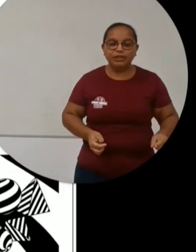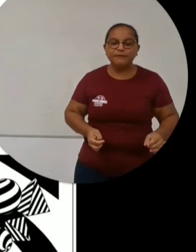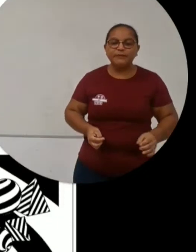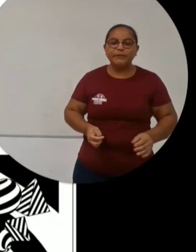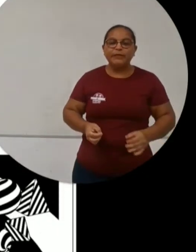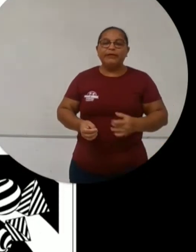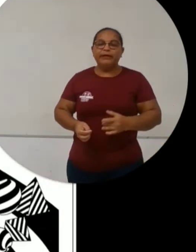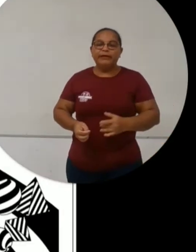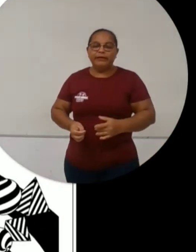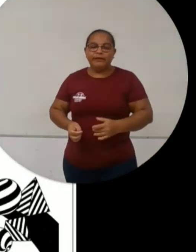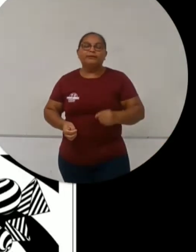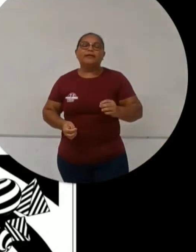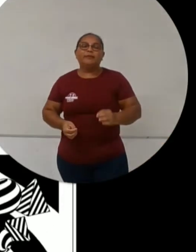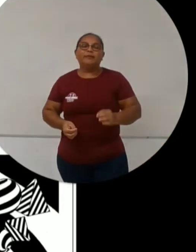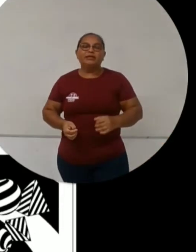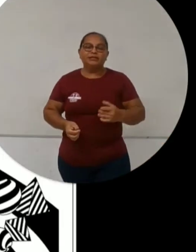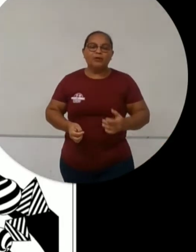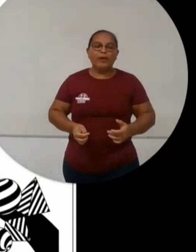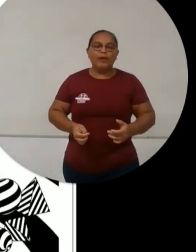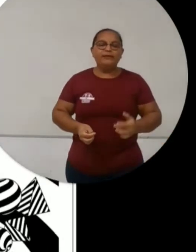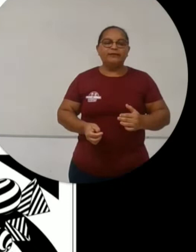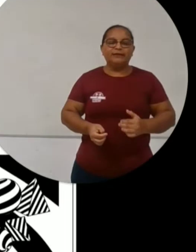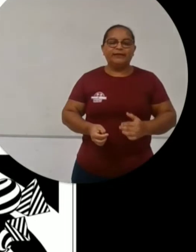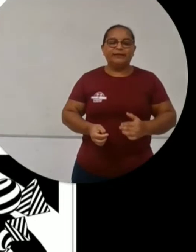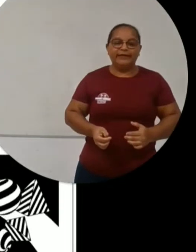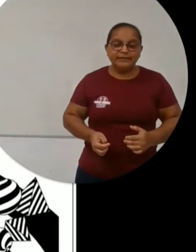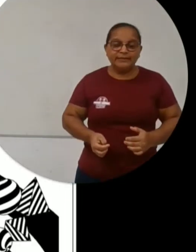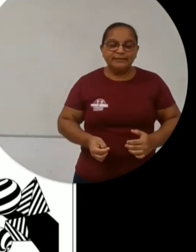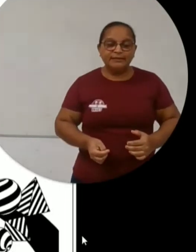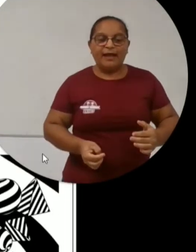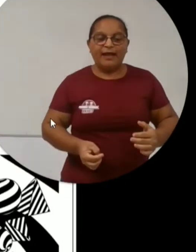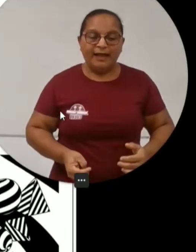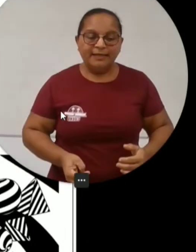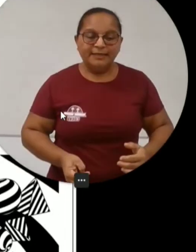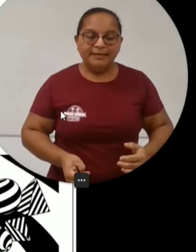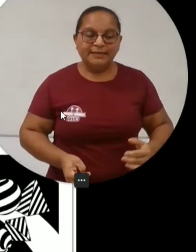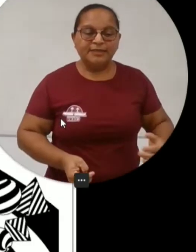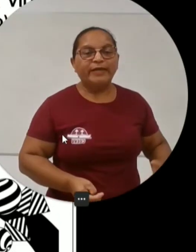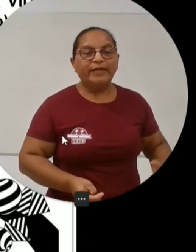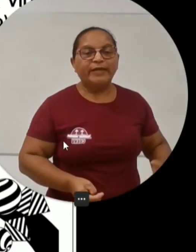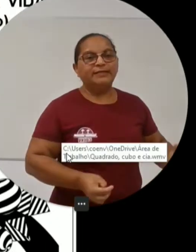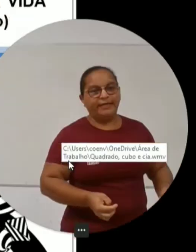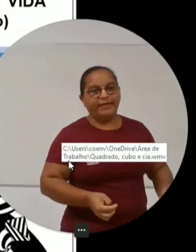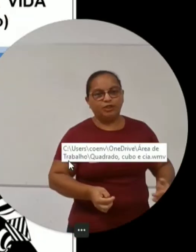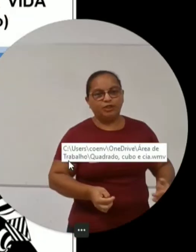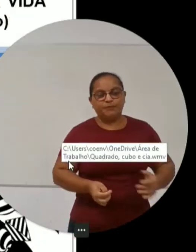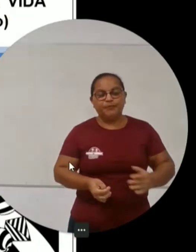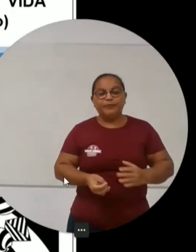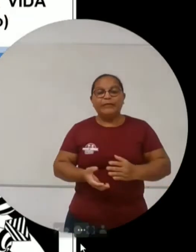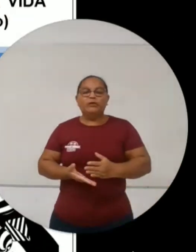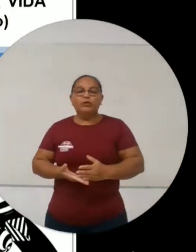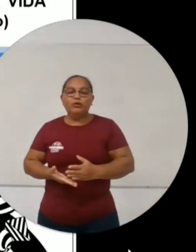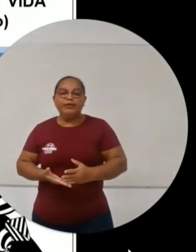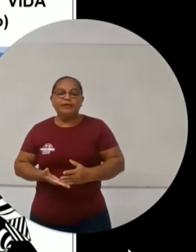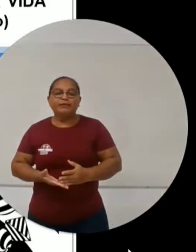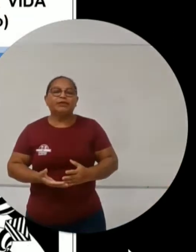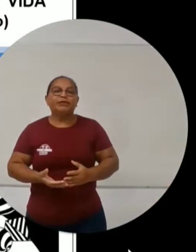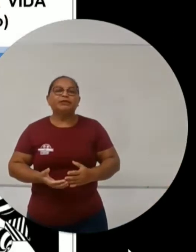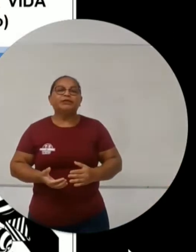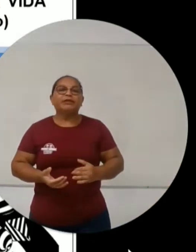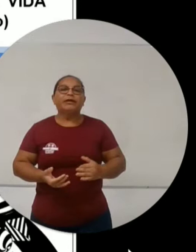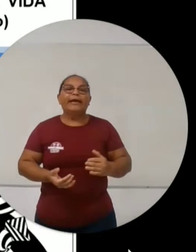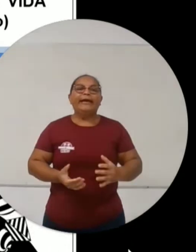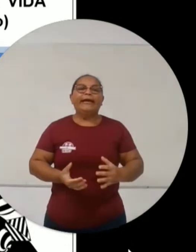57. E na página 53 a 57. Tudo isso,